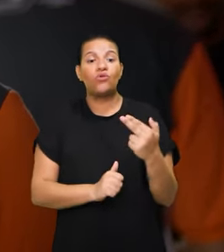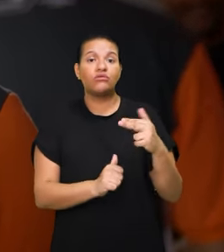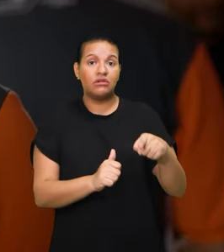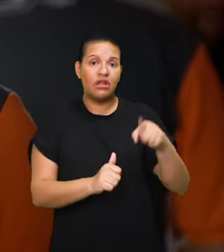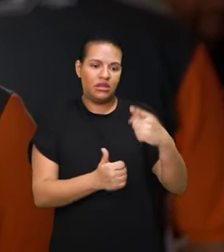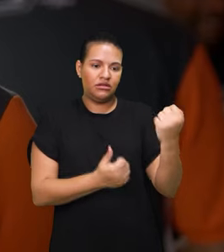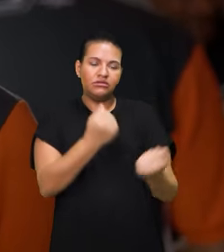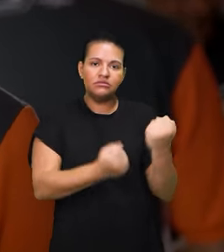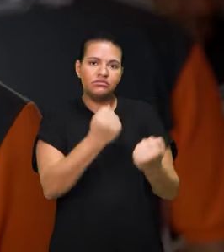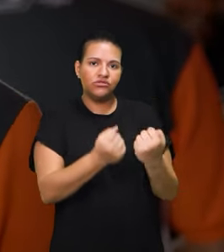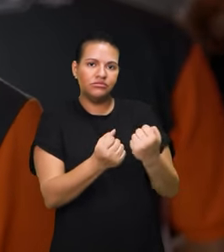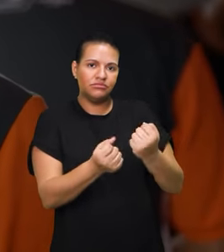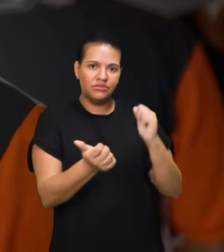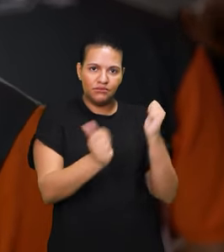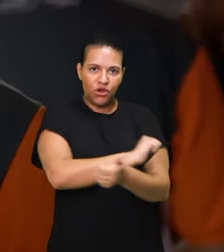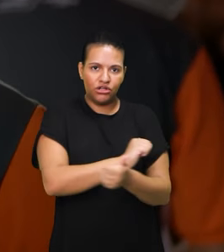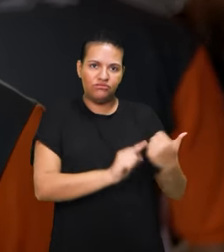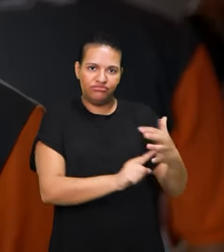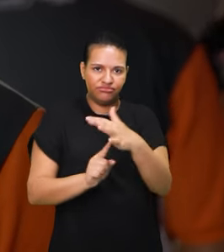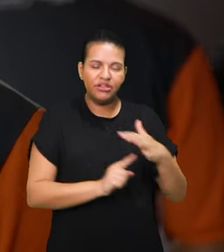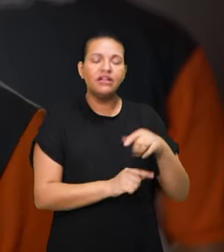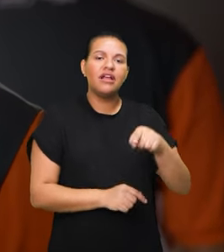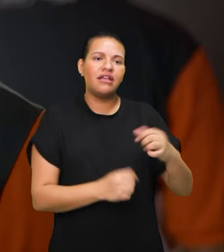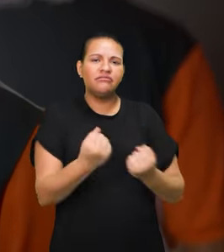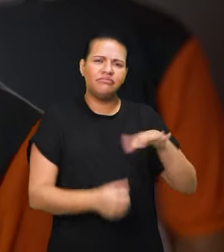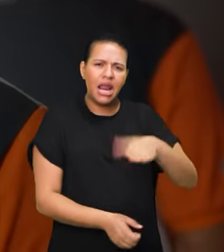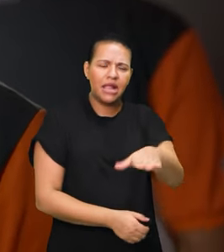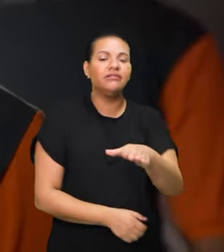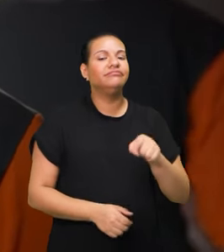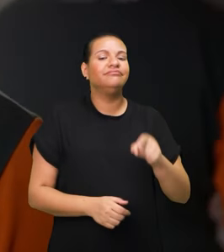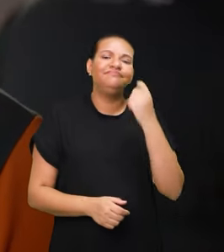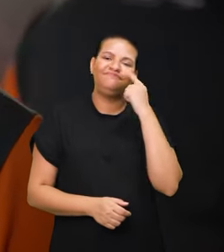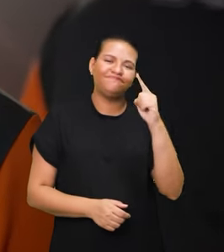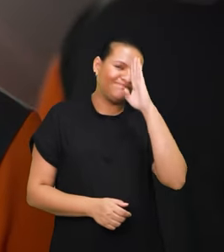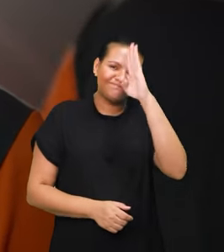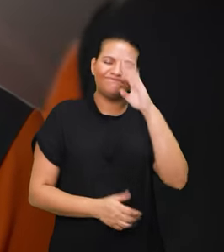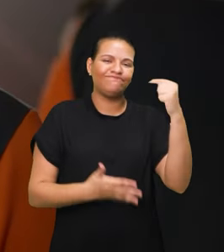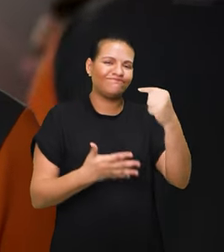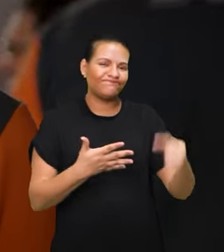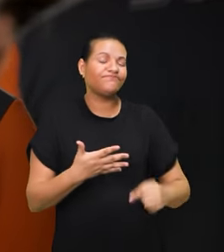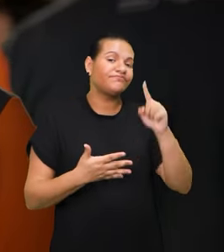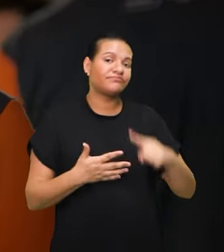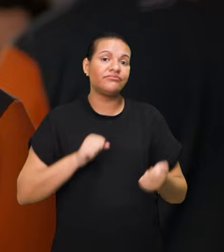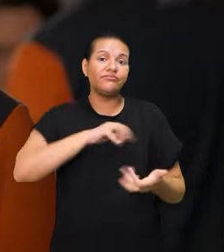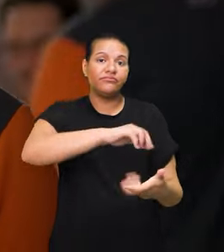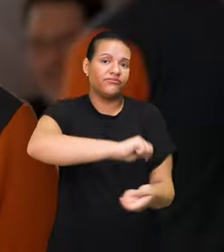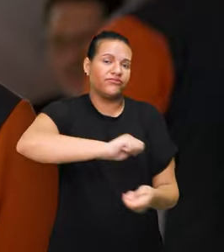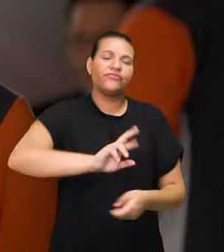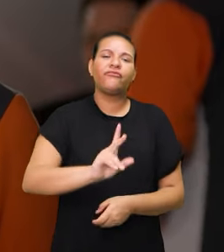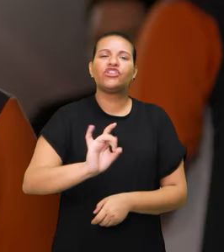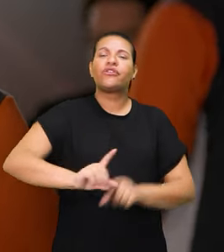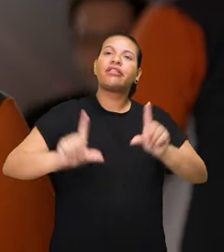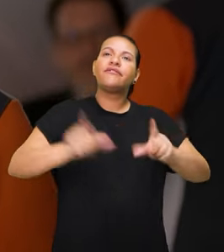holística do motorsport você tem que consegue ver um impacto em praticamente todas as dimensões da sustentabilidade né não é